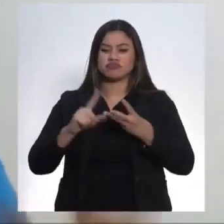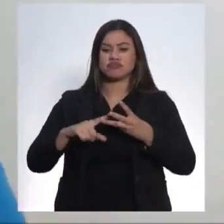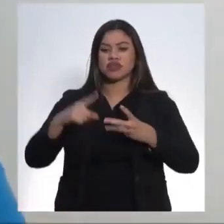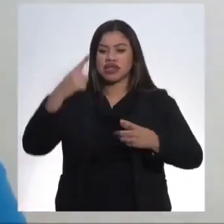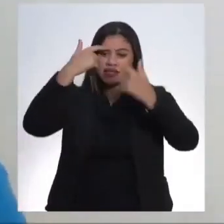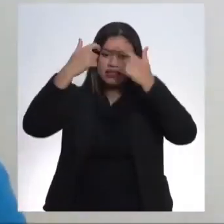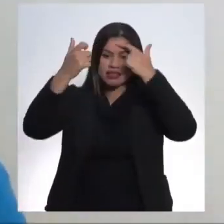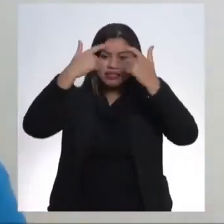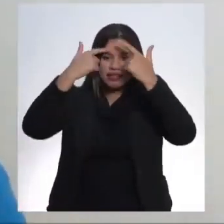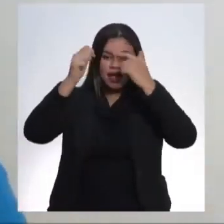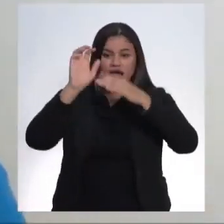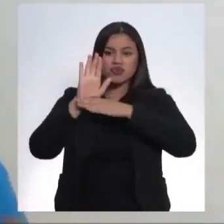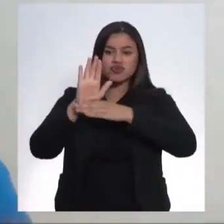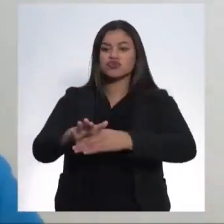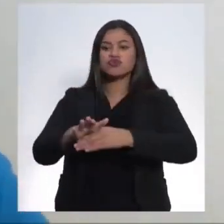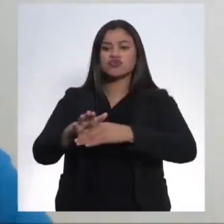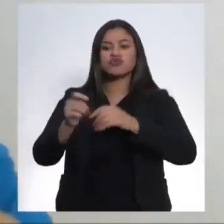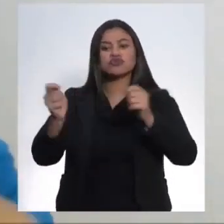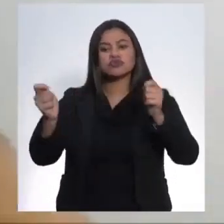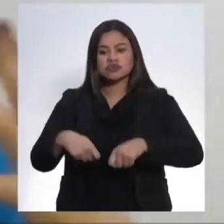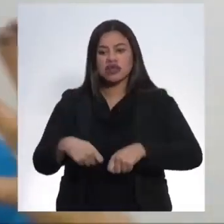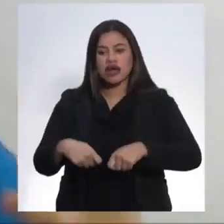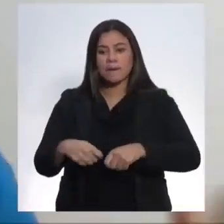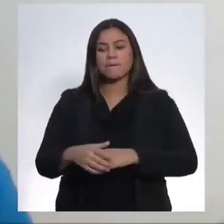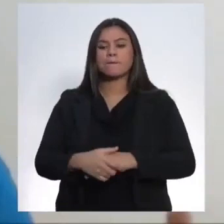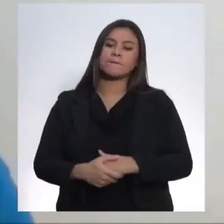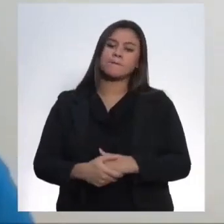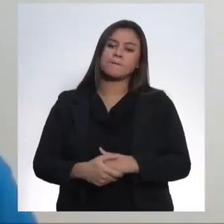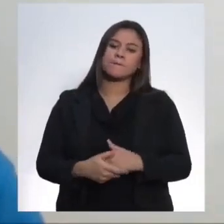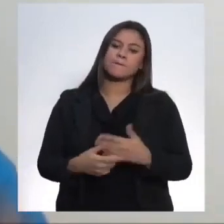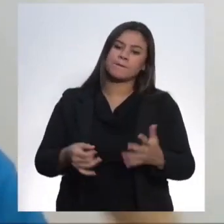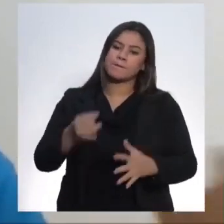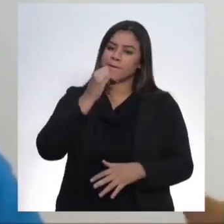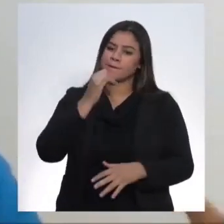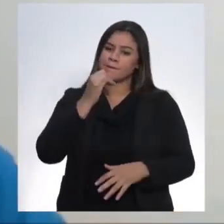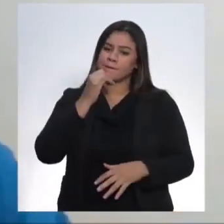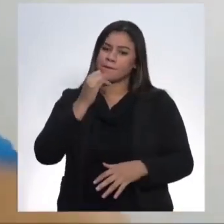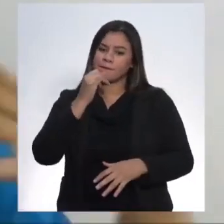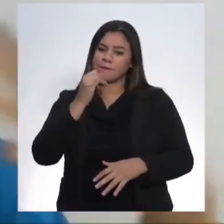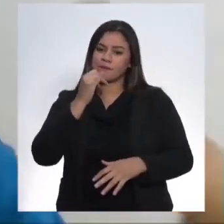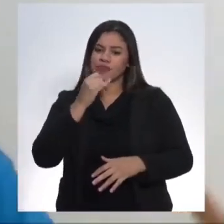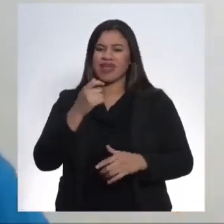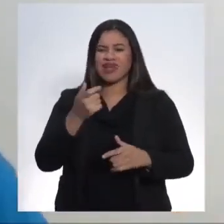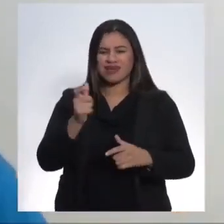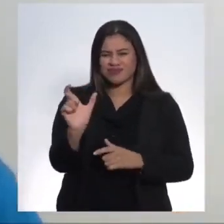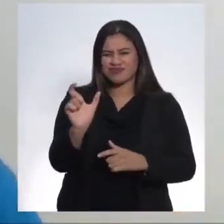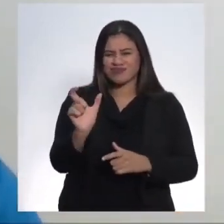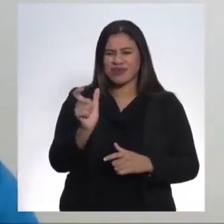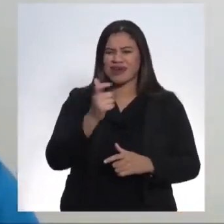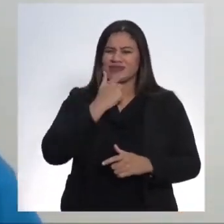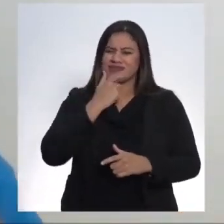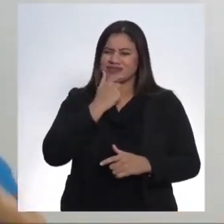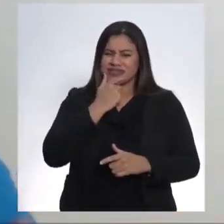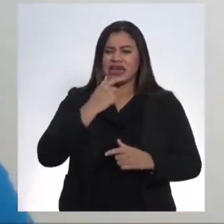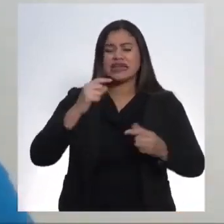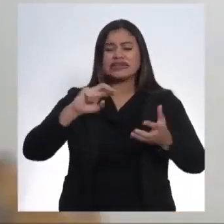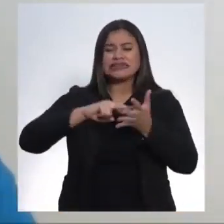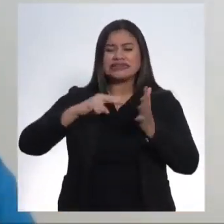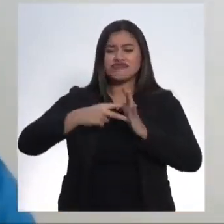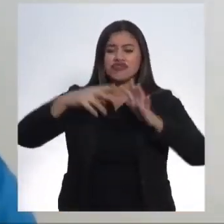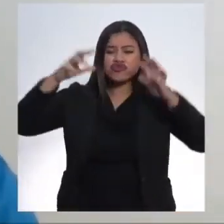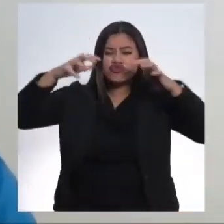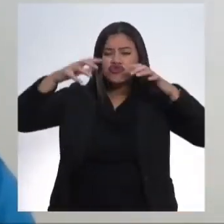ser feito para resolver esse problema. Então, já ouviram falar de brainstorming, né? Aquela chuva de ideias? Então,